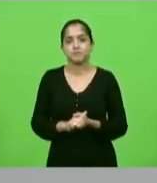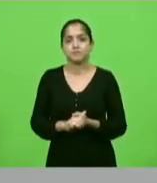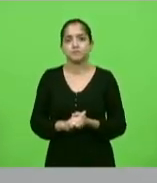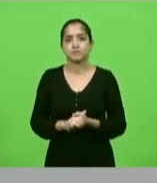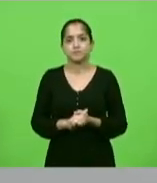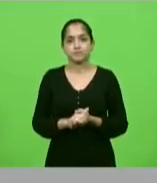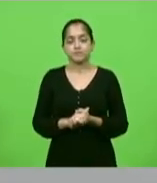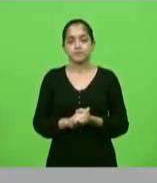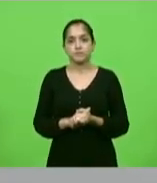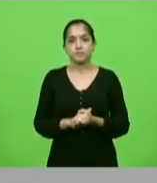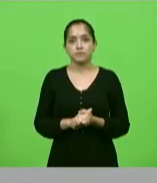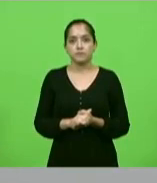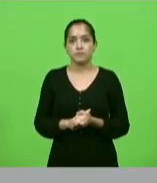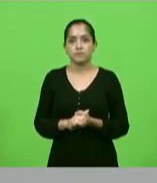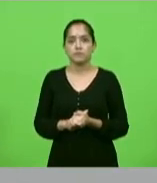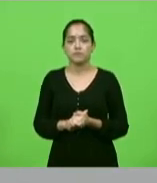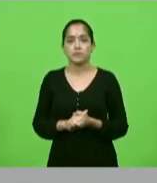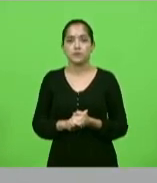Catarina.